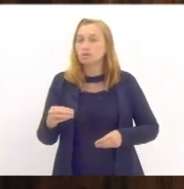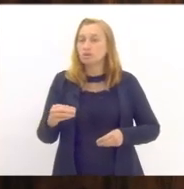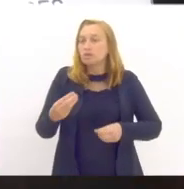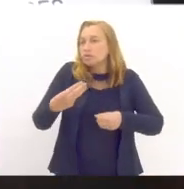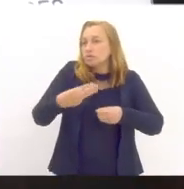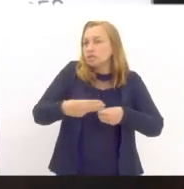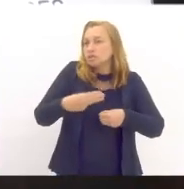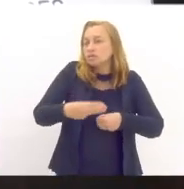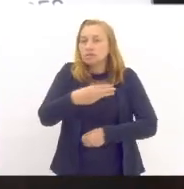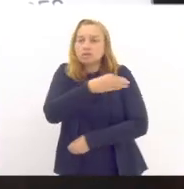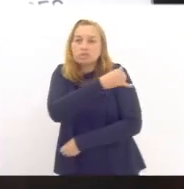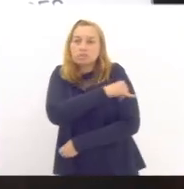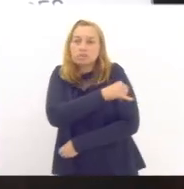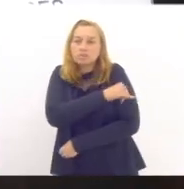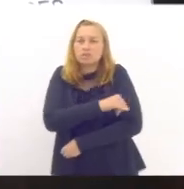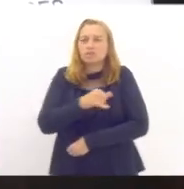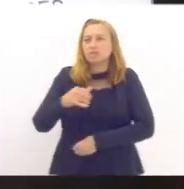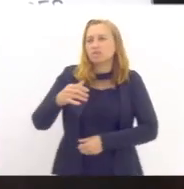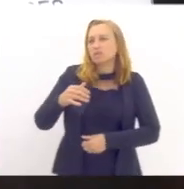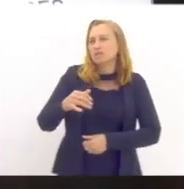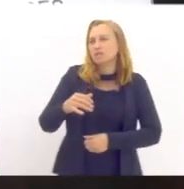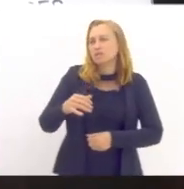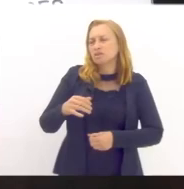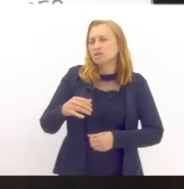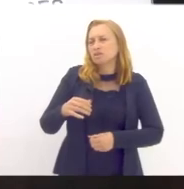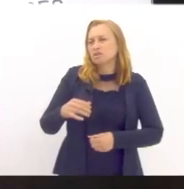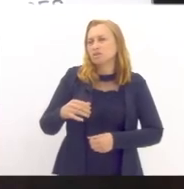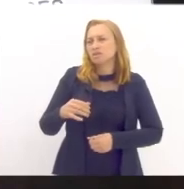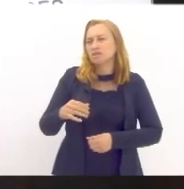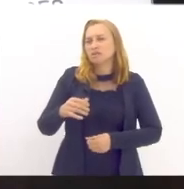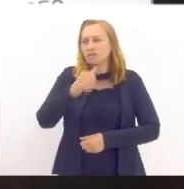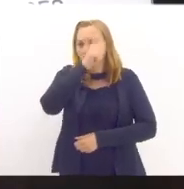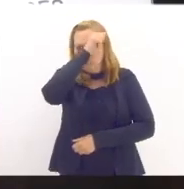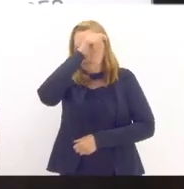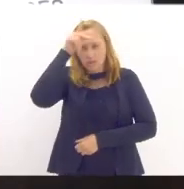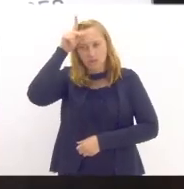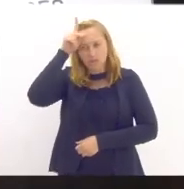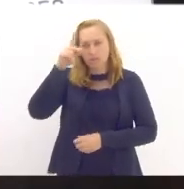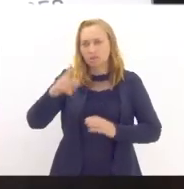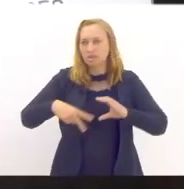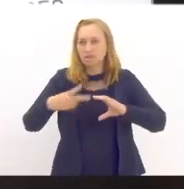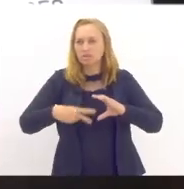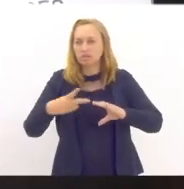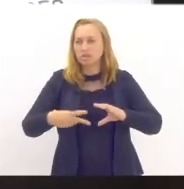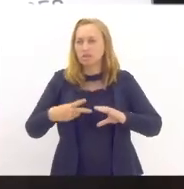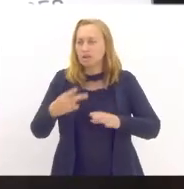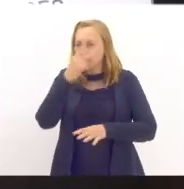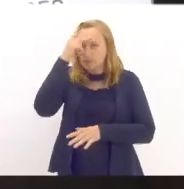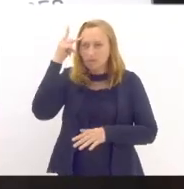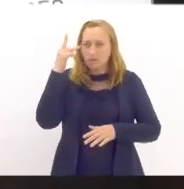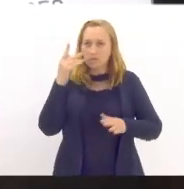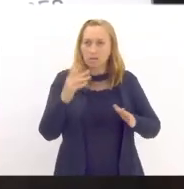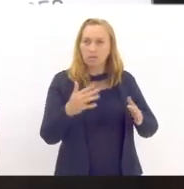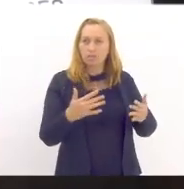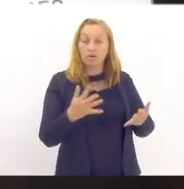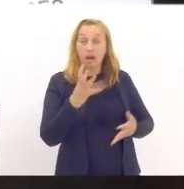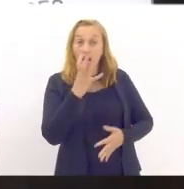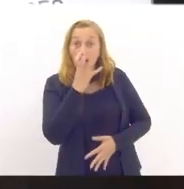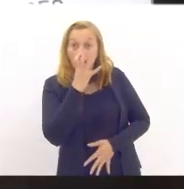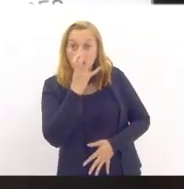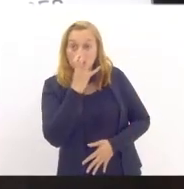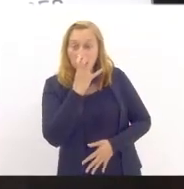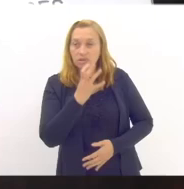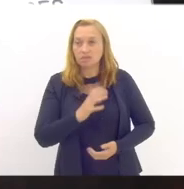município do Rio, da Prefeitura e da Câmara de Vereadores, uma pessoa a quem me curvo... Foi a primeira que eu